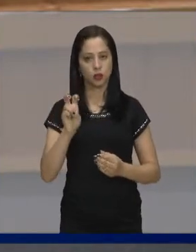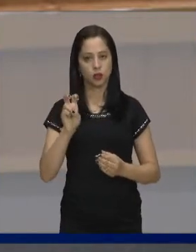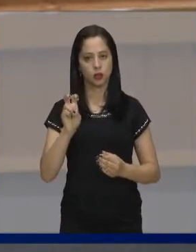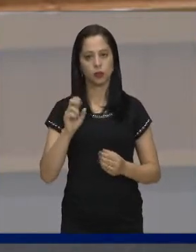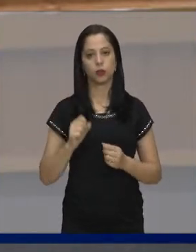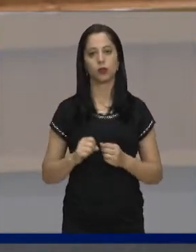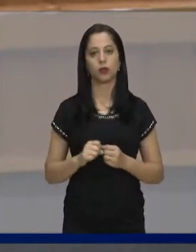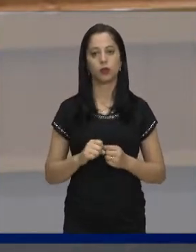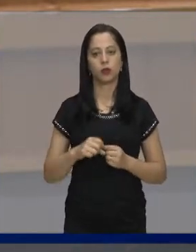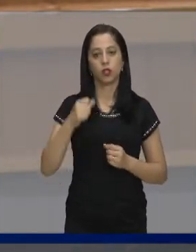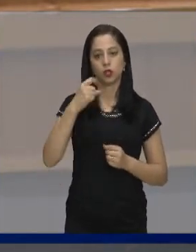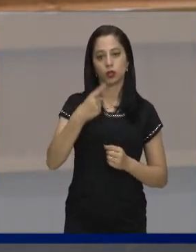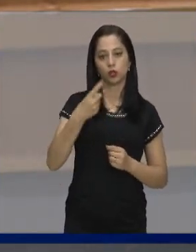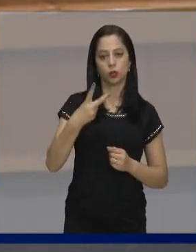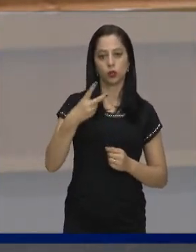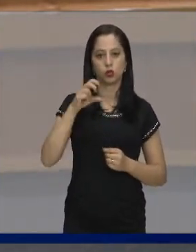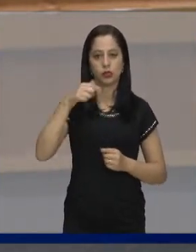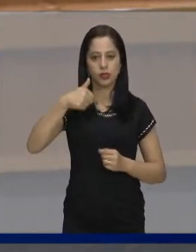12705/2021,